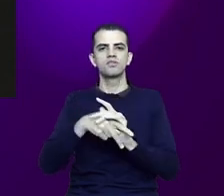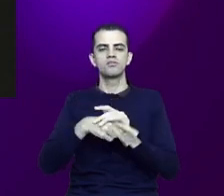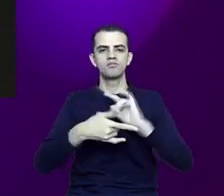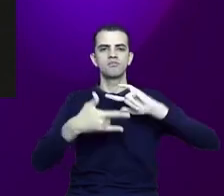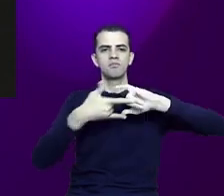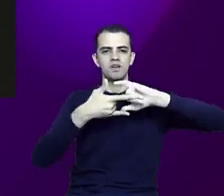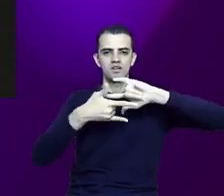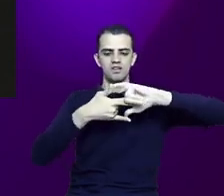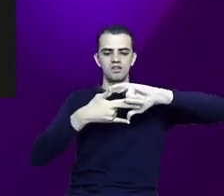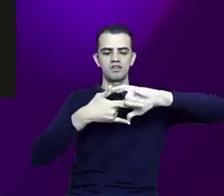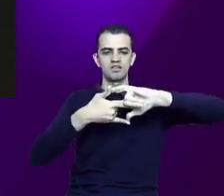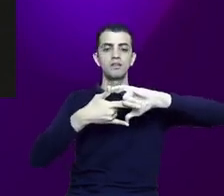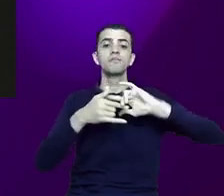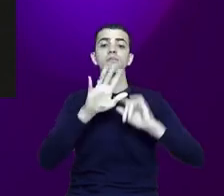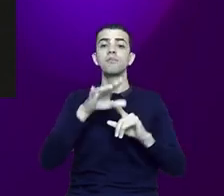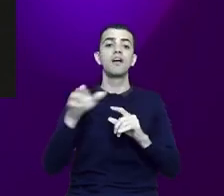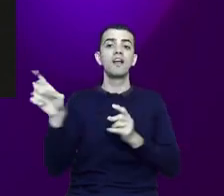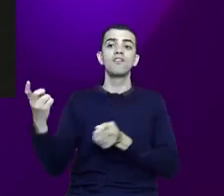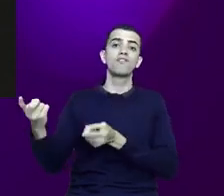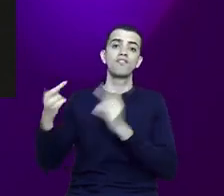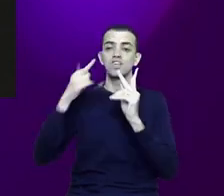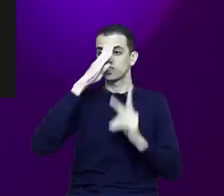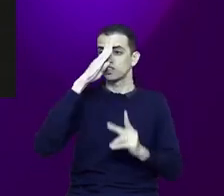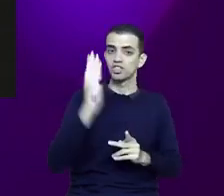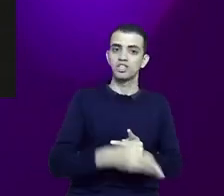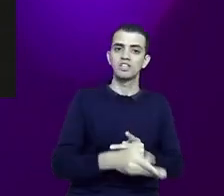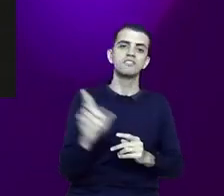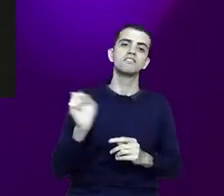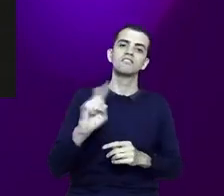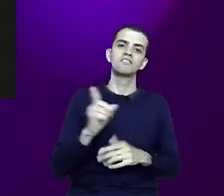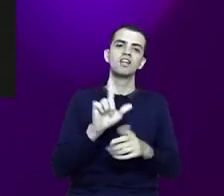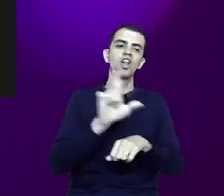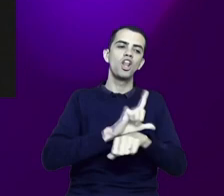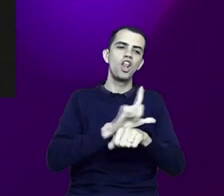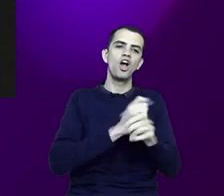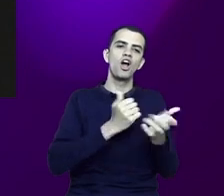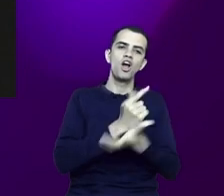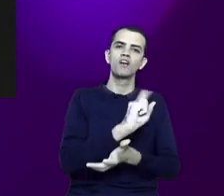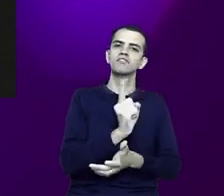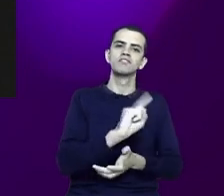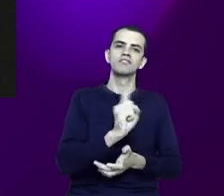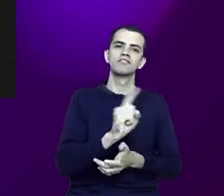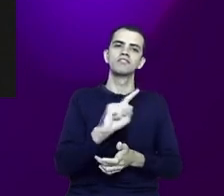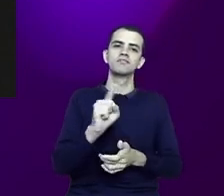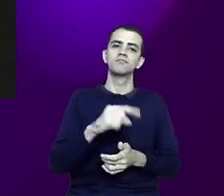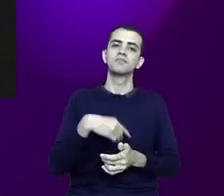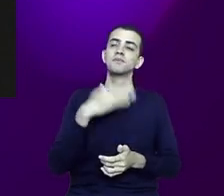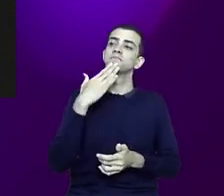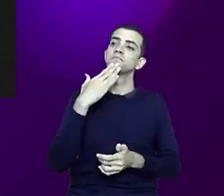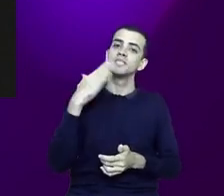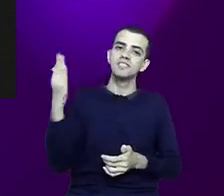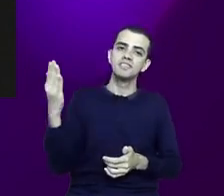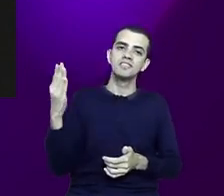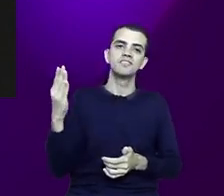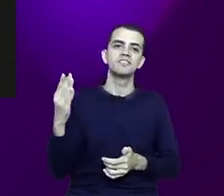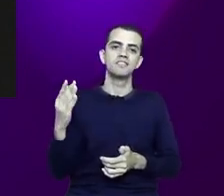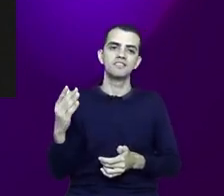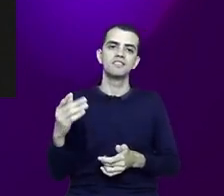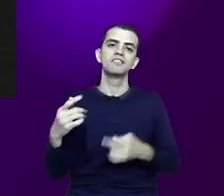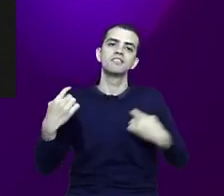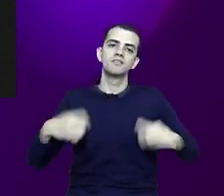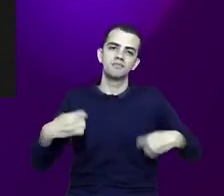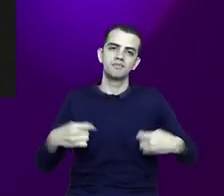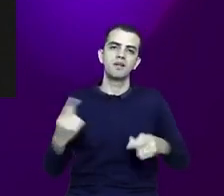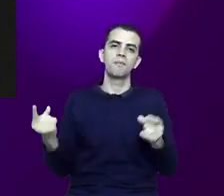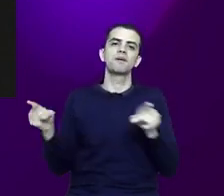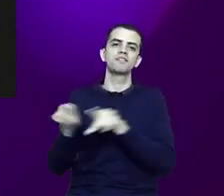problema, a Microsoft não faz venda direta, você não compra esse óculos em loja da Microsoft, funciona apenas B2B. Então, você tem que ter um